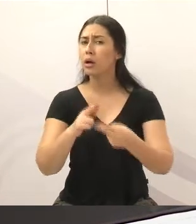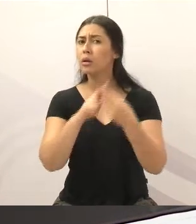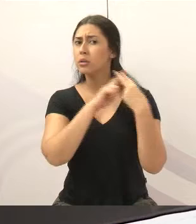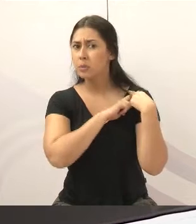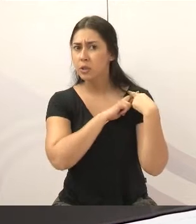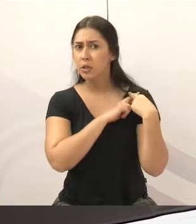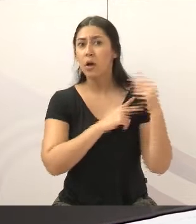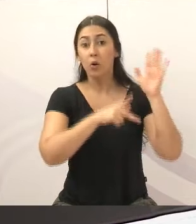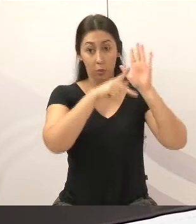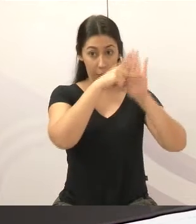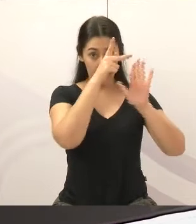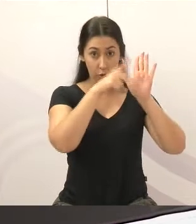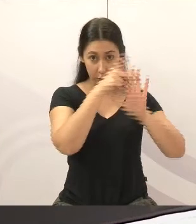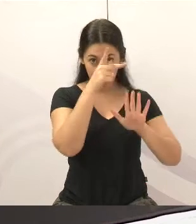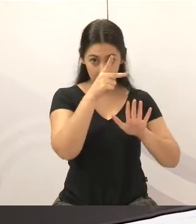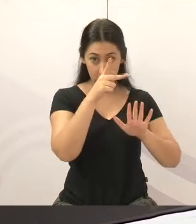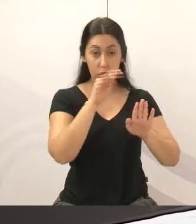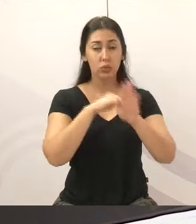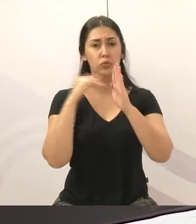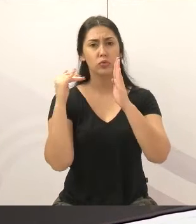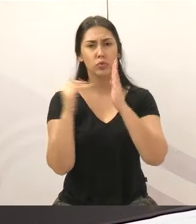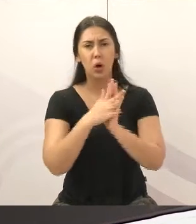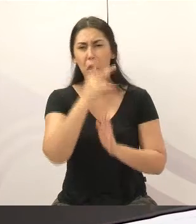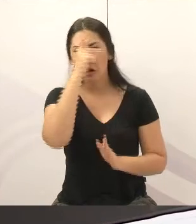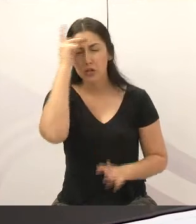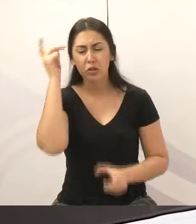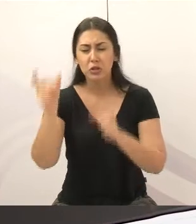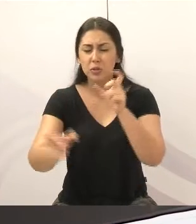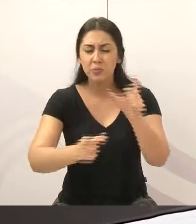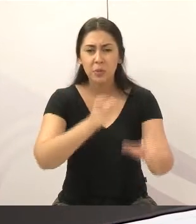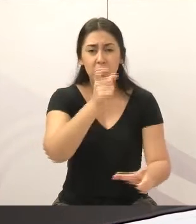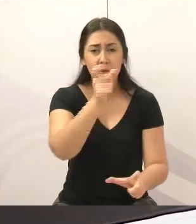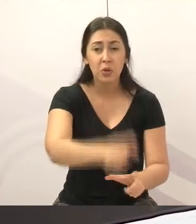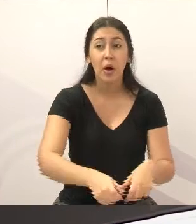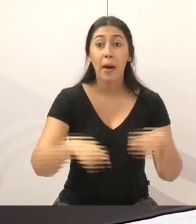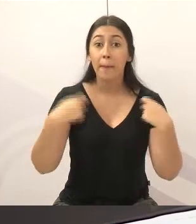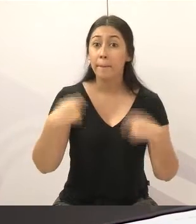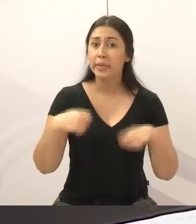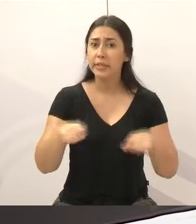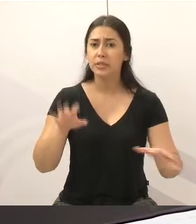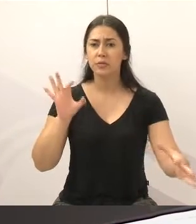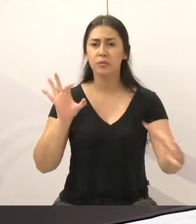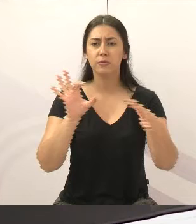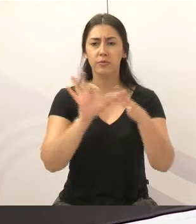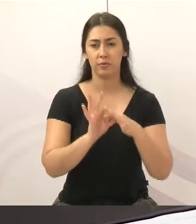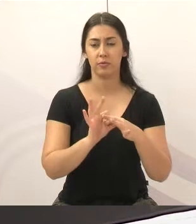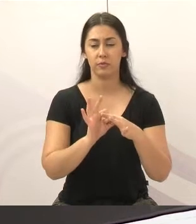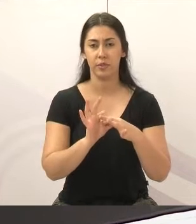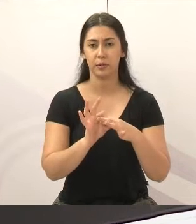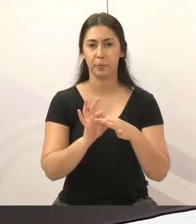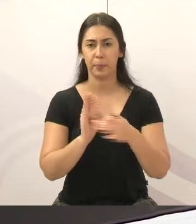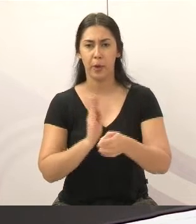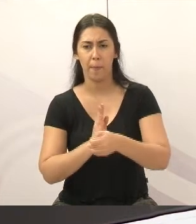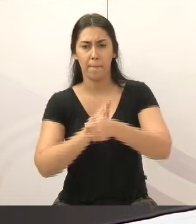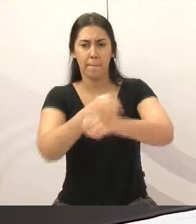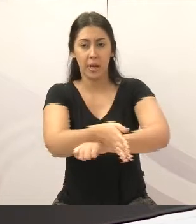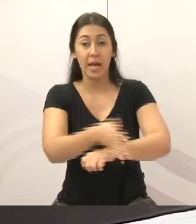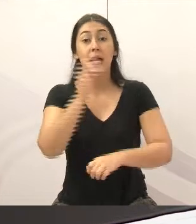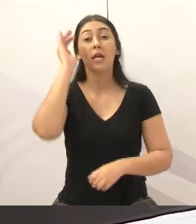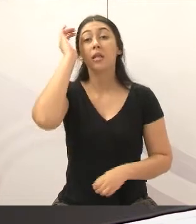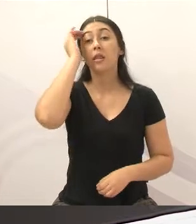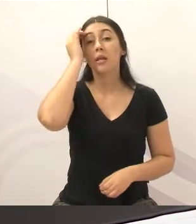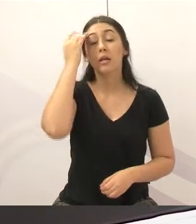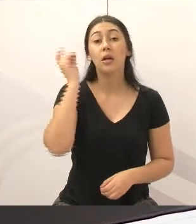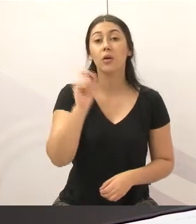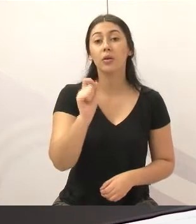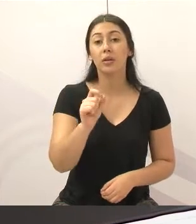esse projeto, Juarez, todo mundo, as pessoas precisam se envolver e entender que cada um